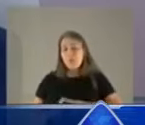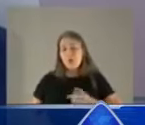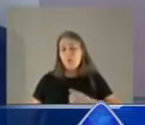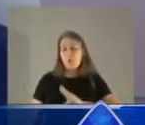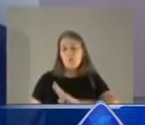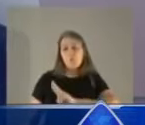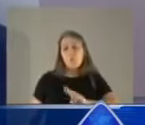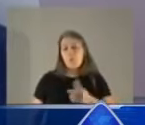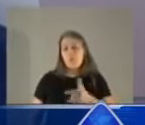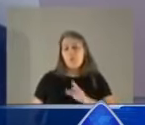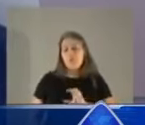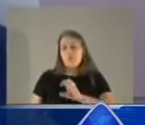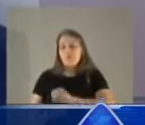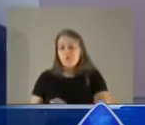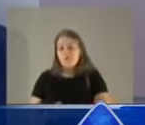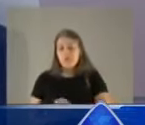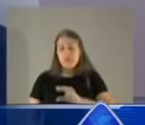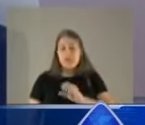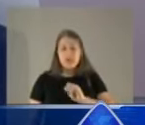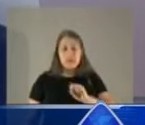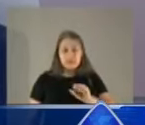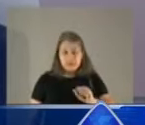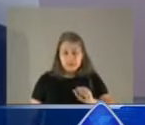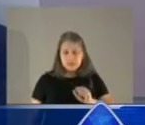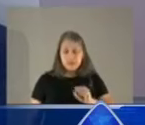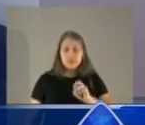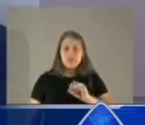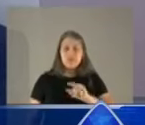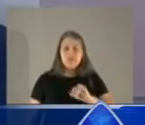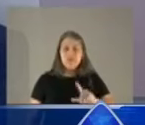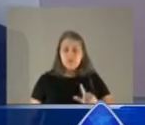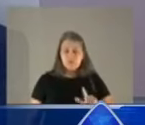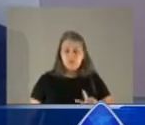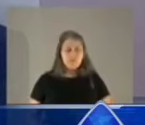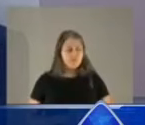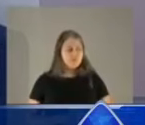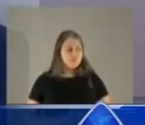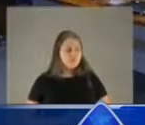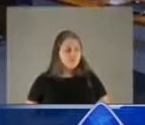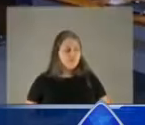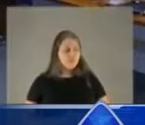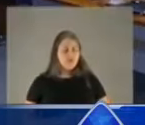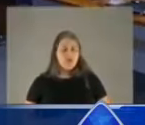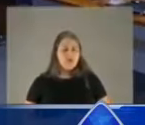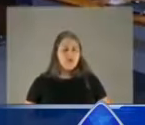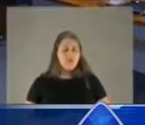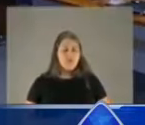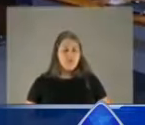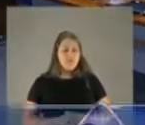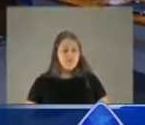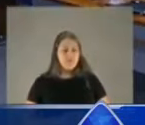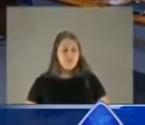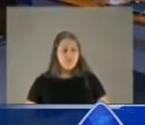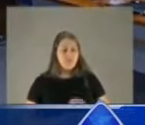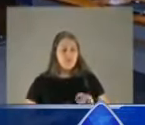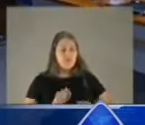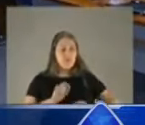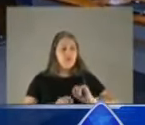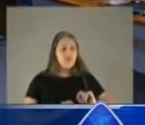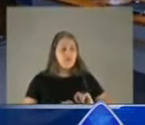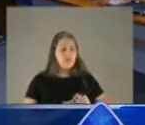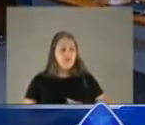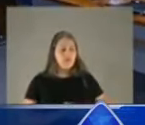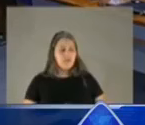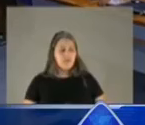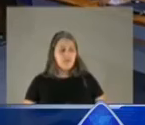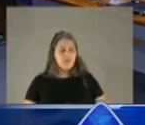ia passar pela Casa Civil. Ah, perfeito. Não Eu acho que essa informação Não passou é pelo gabinete importante. do ódio. É, Deve